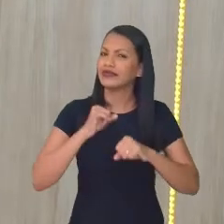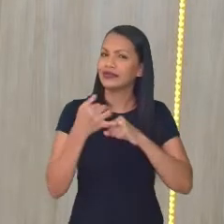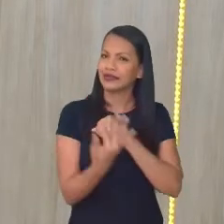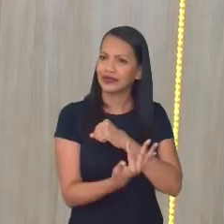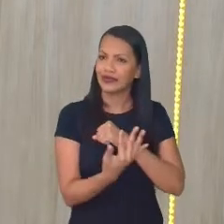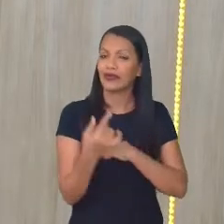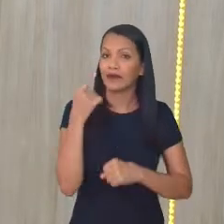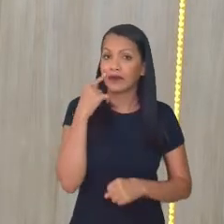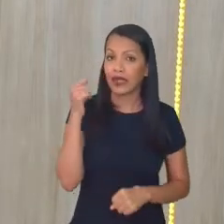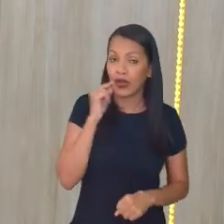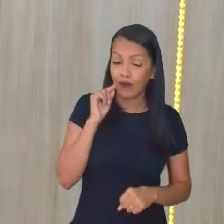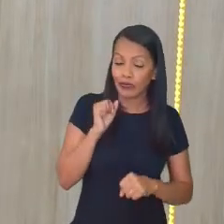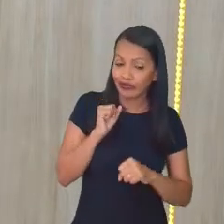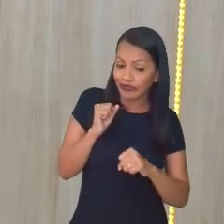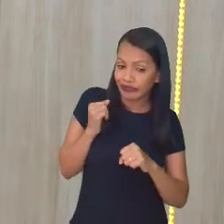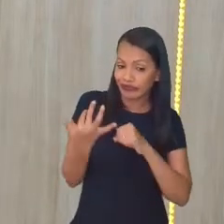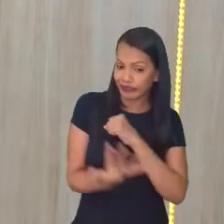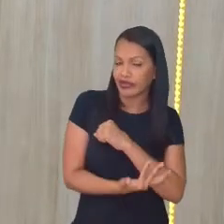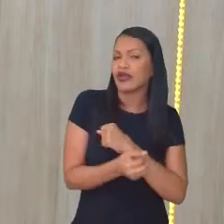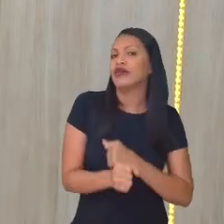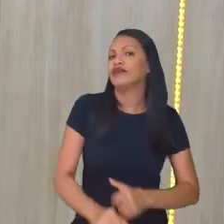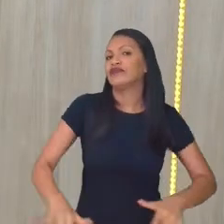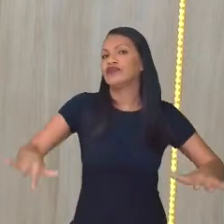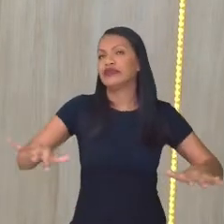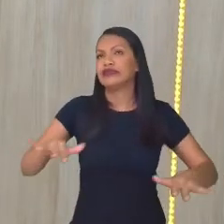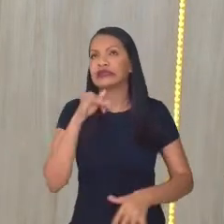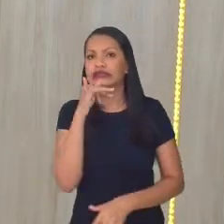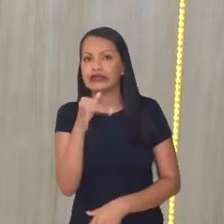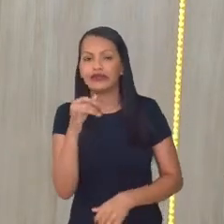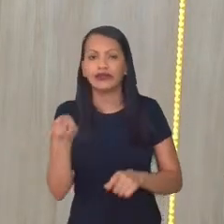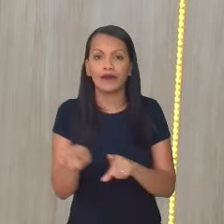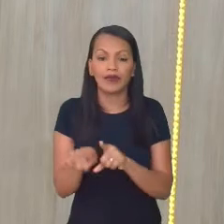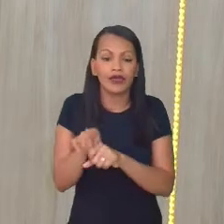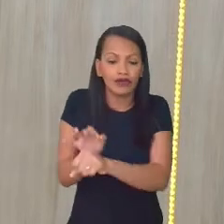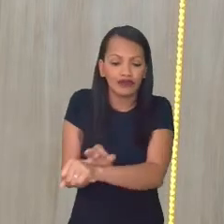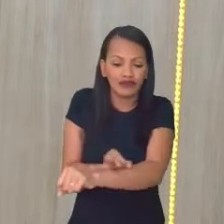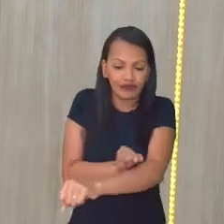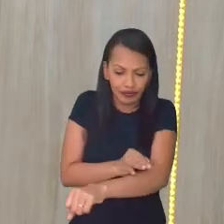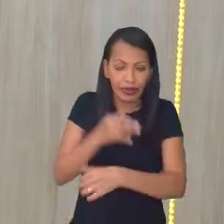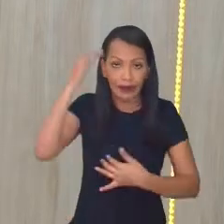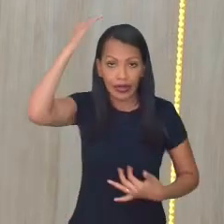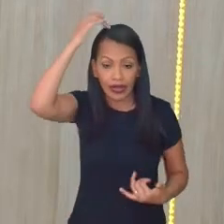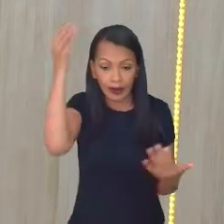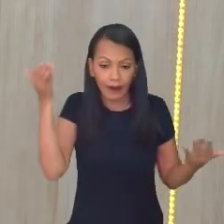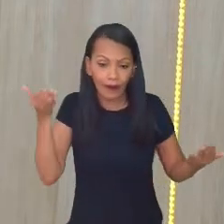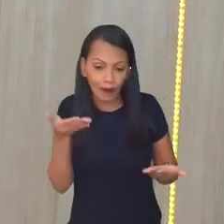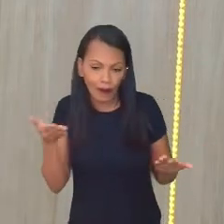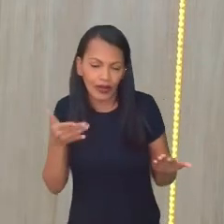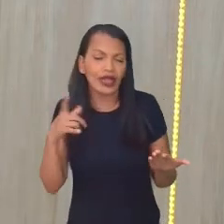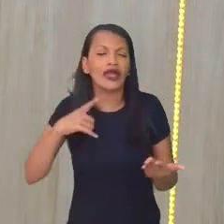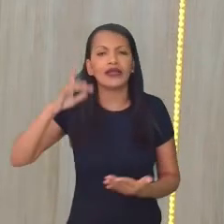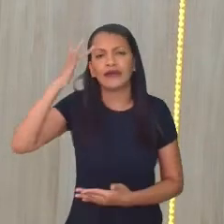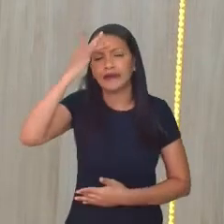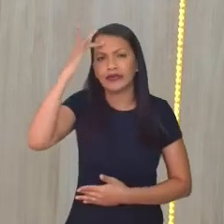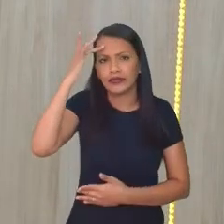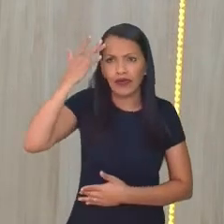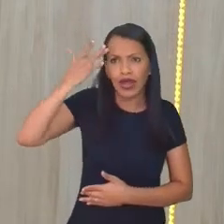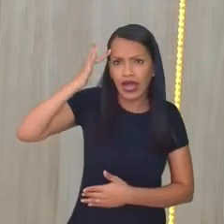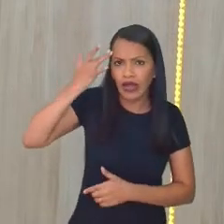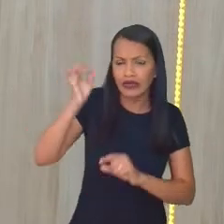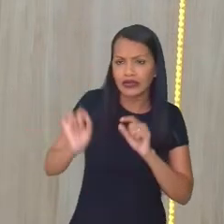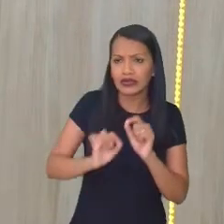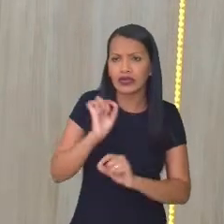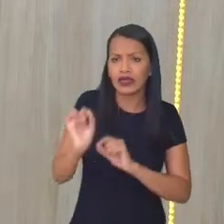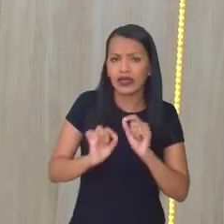a Covid-19, vamos dizer, a varíola do macaco hoje que está acontecendo aí, as pessoas acham